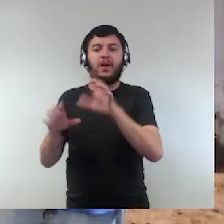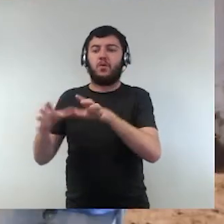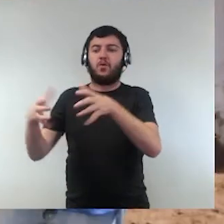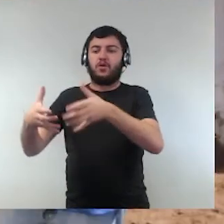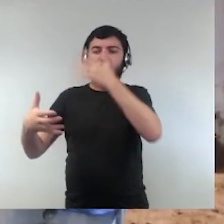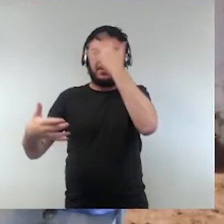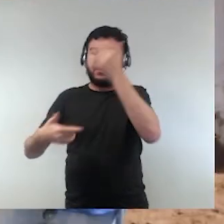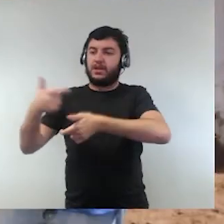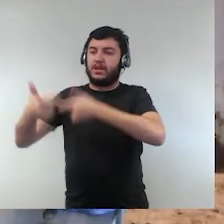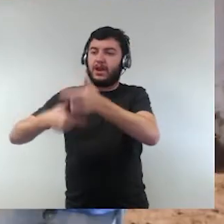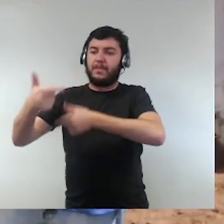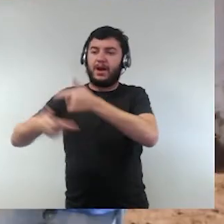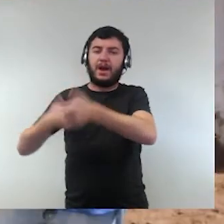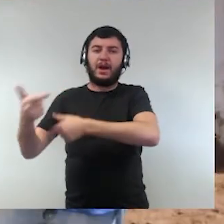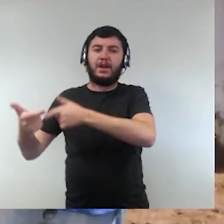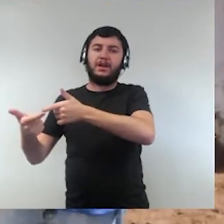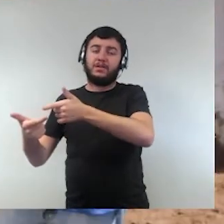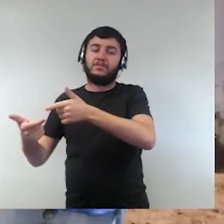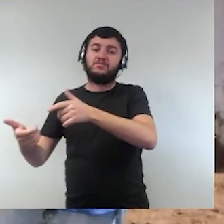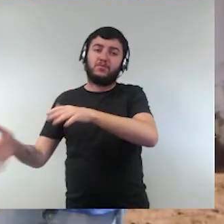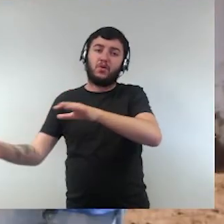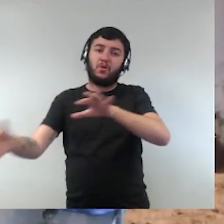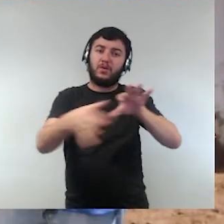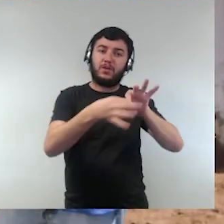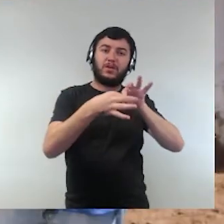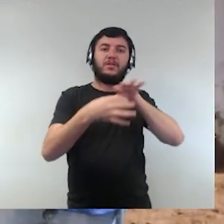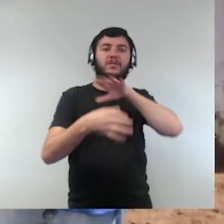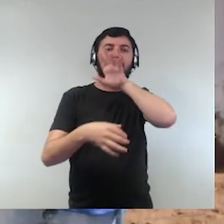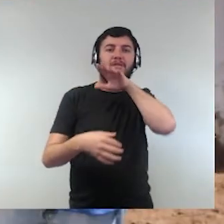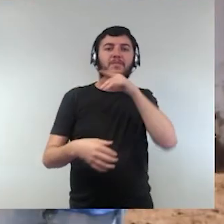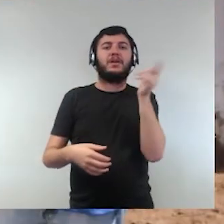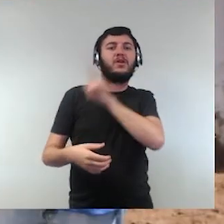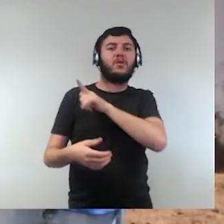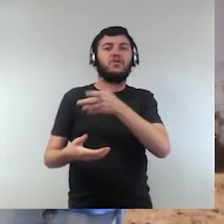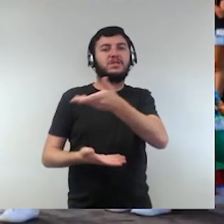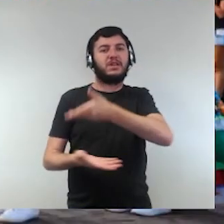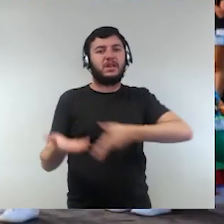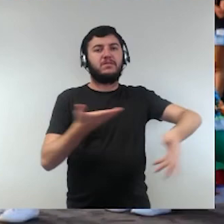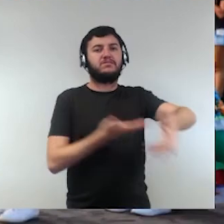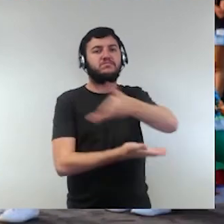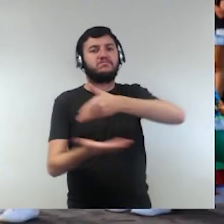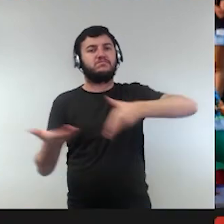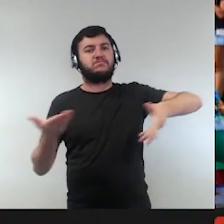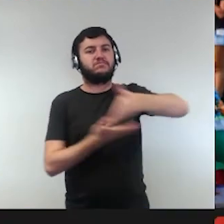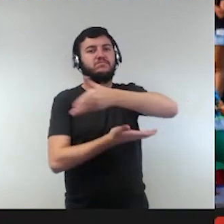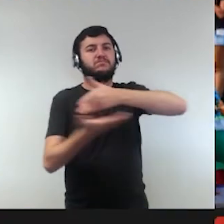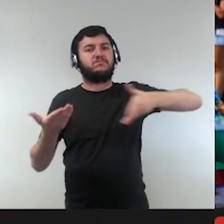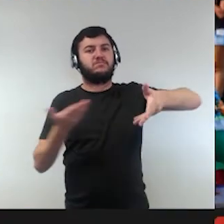isso, alcançar e tentar buscar essa harmonia. Então, hoje, a